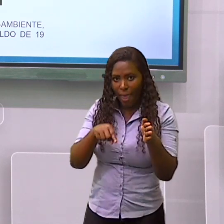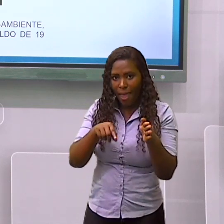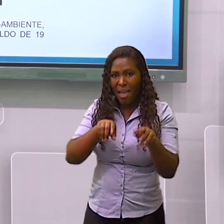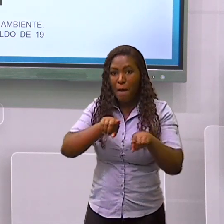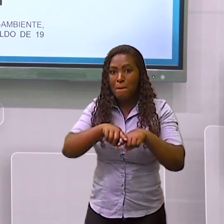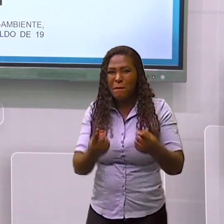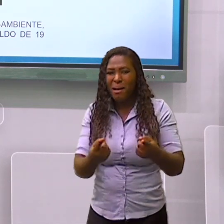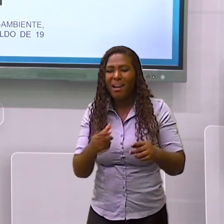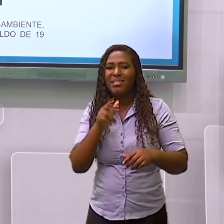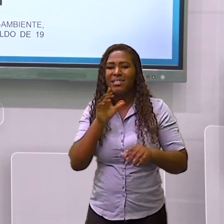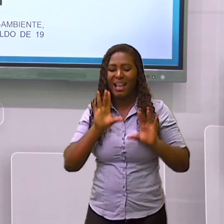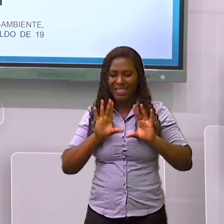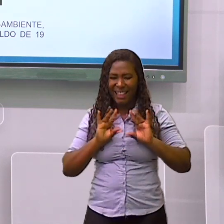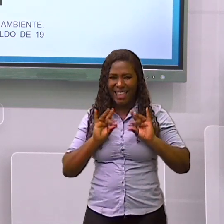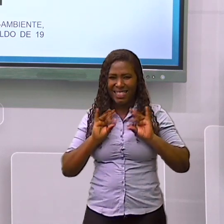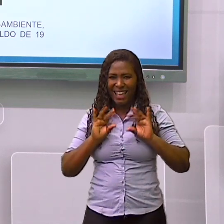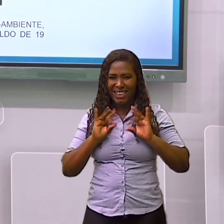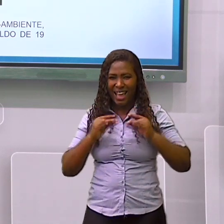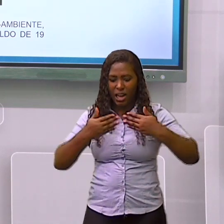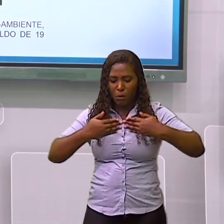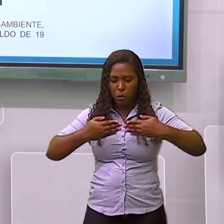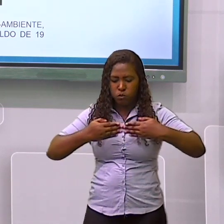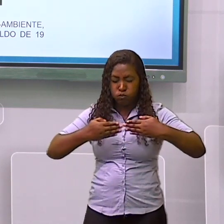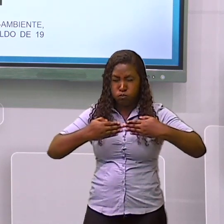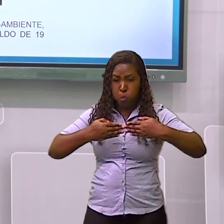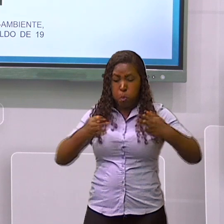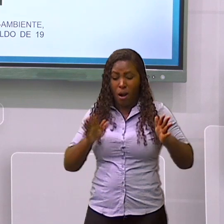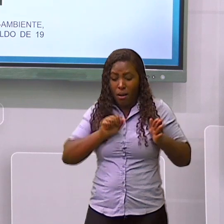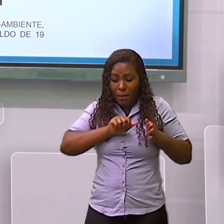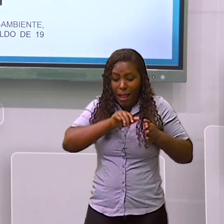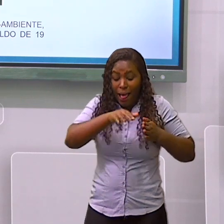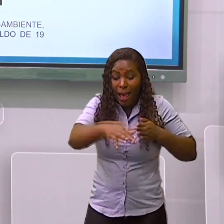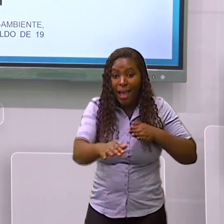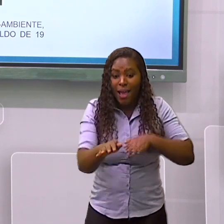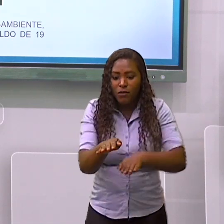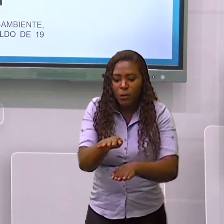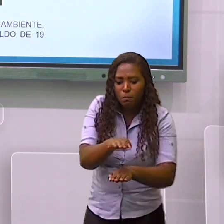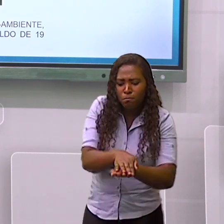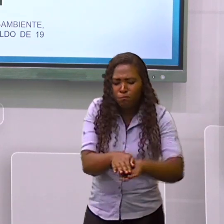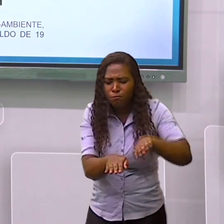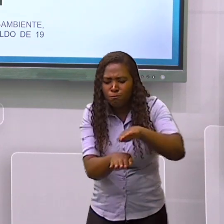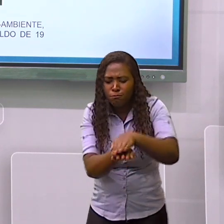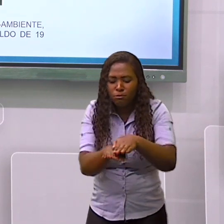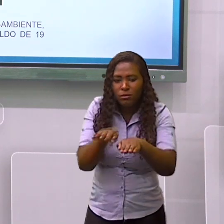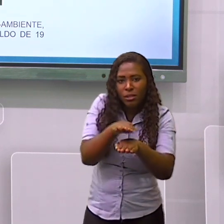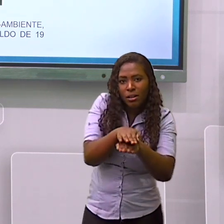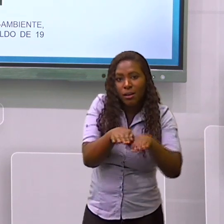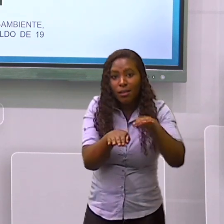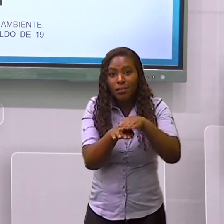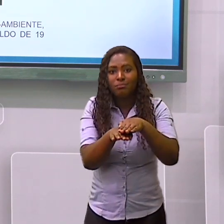fica ao redor do rio, e o soterramento de nascentes.